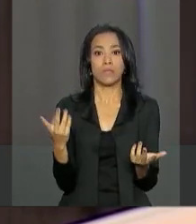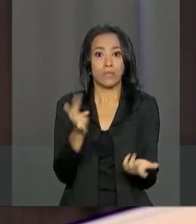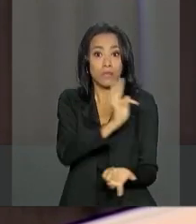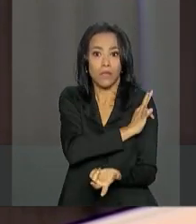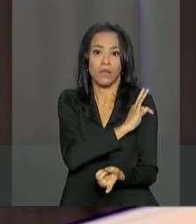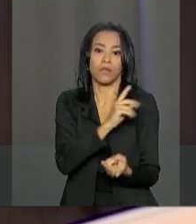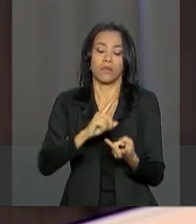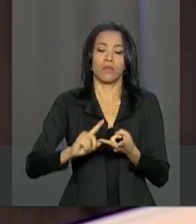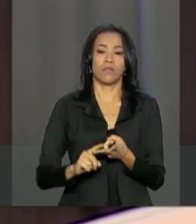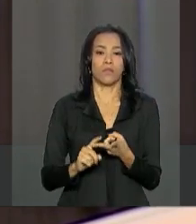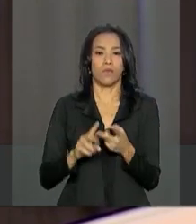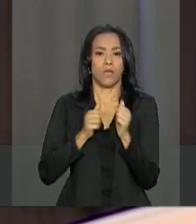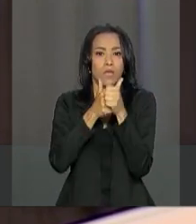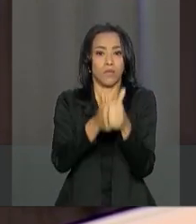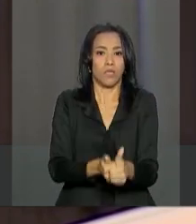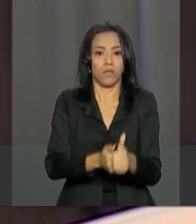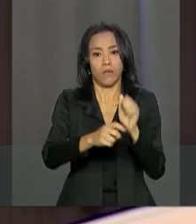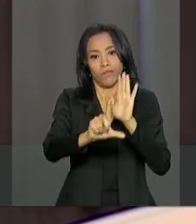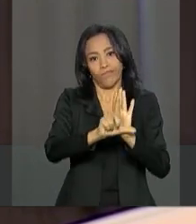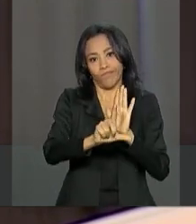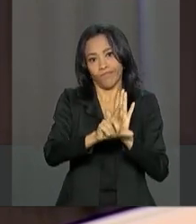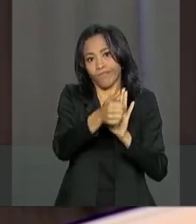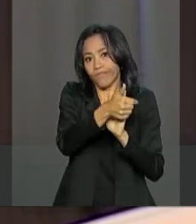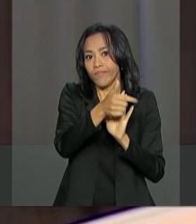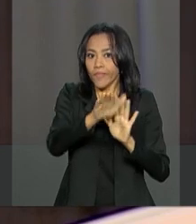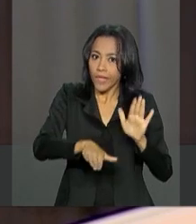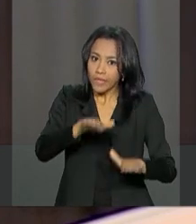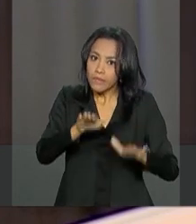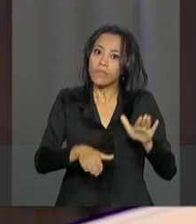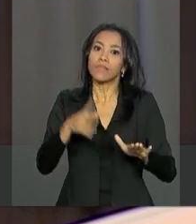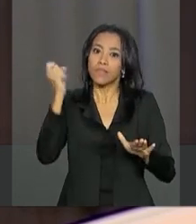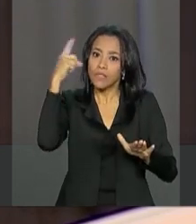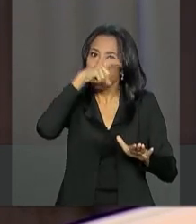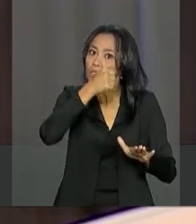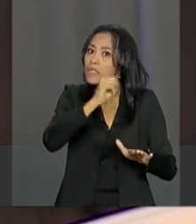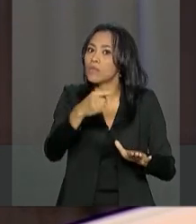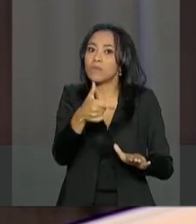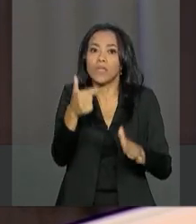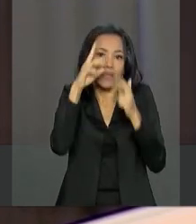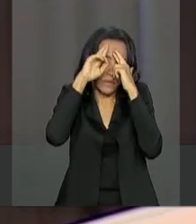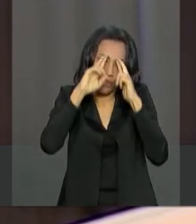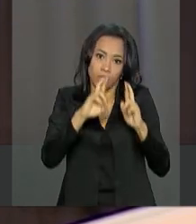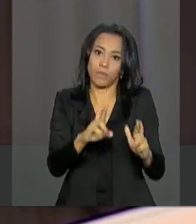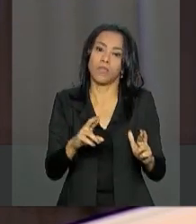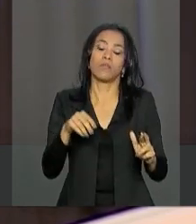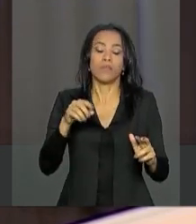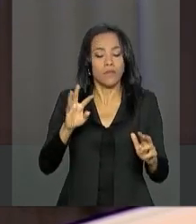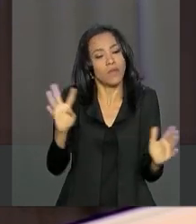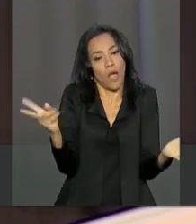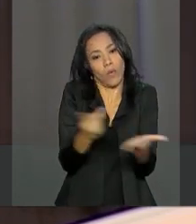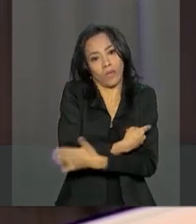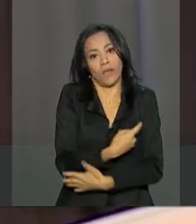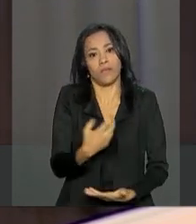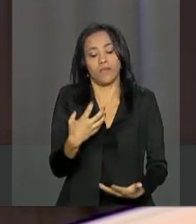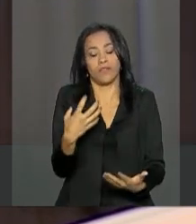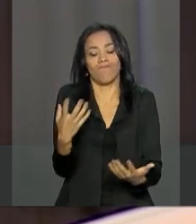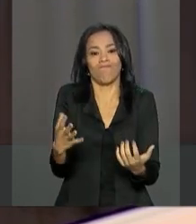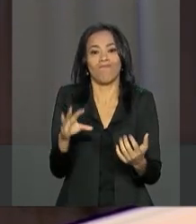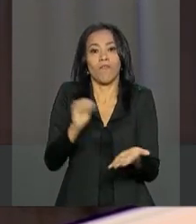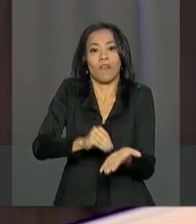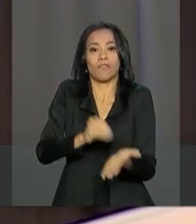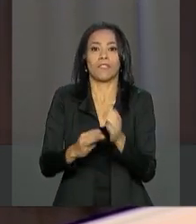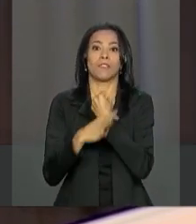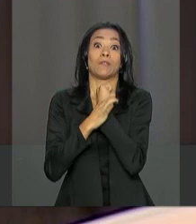não conduz a um caminho preciso. E isto gera, naturalmente, muita insegurança. E sob o